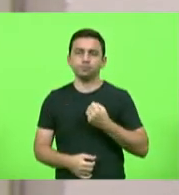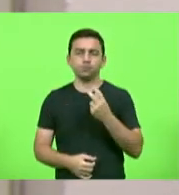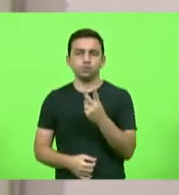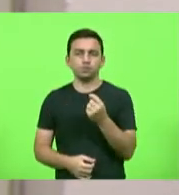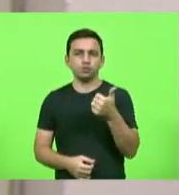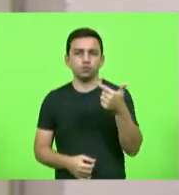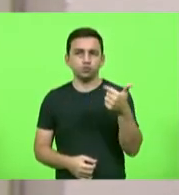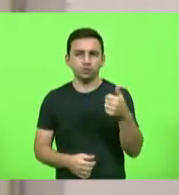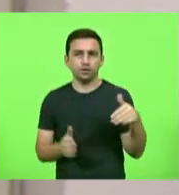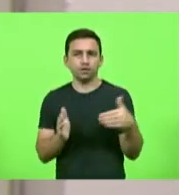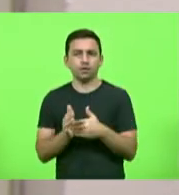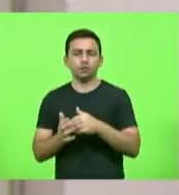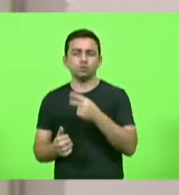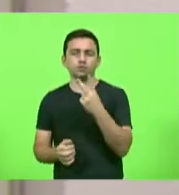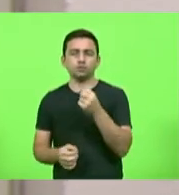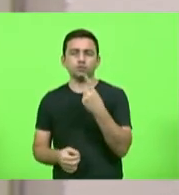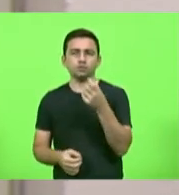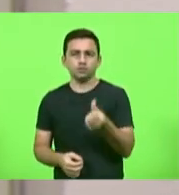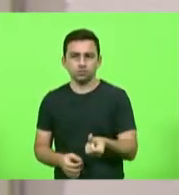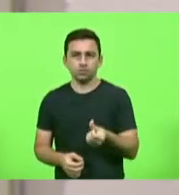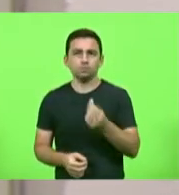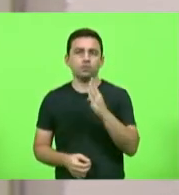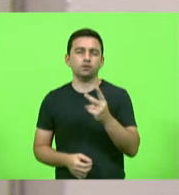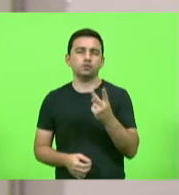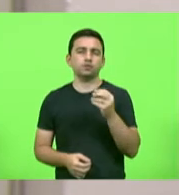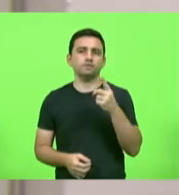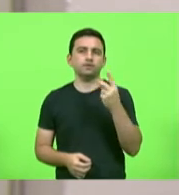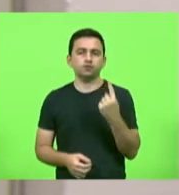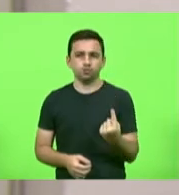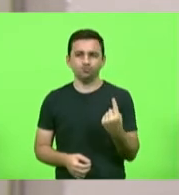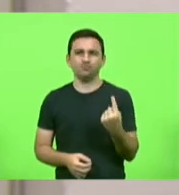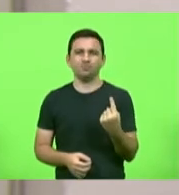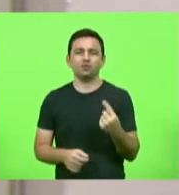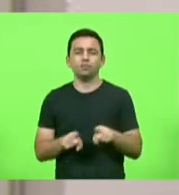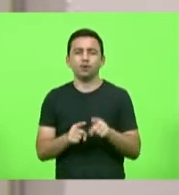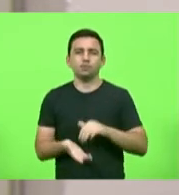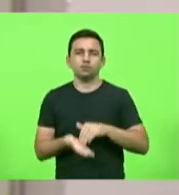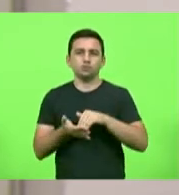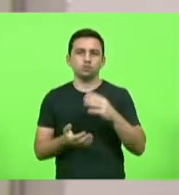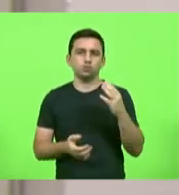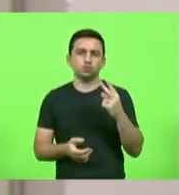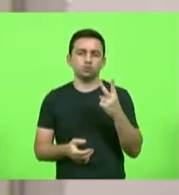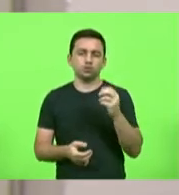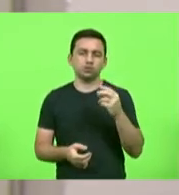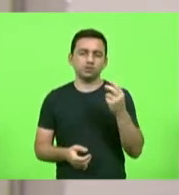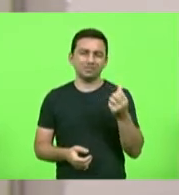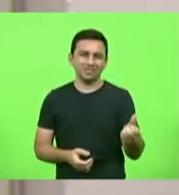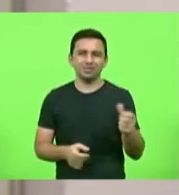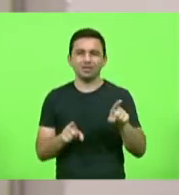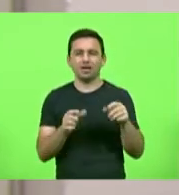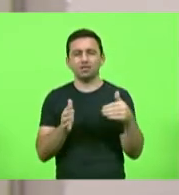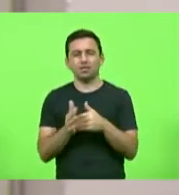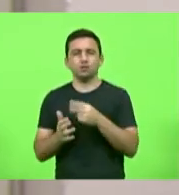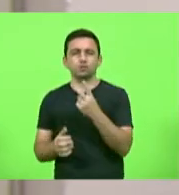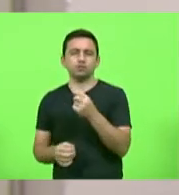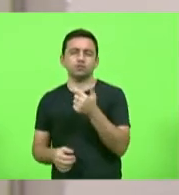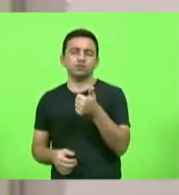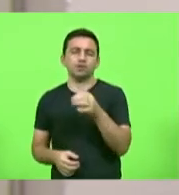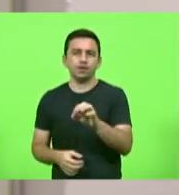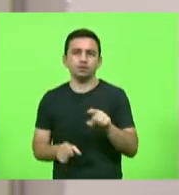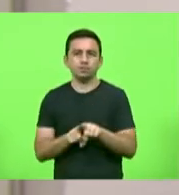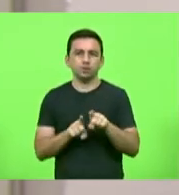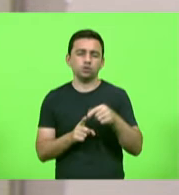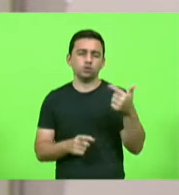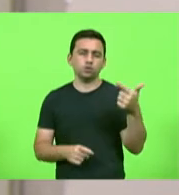216, barra 2021. As moções 0216 a 210 e 0212 a 215,